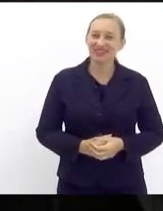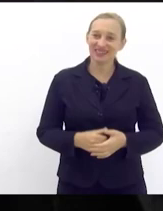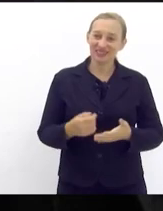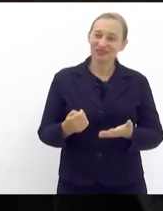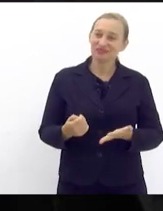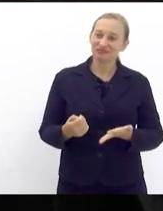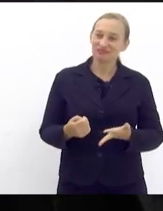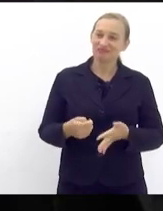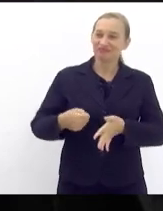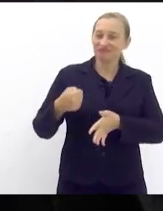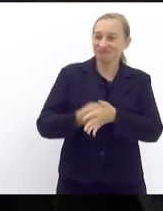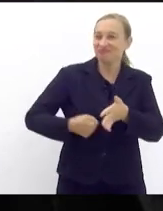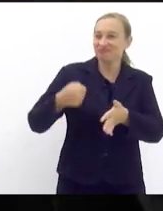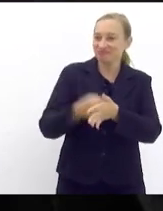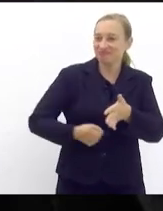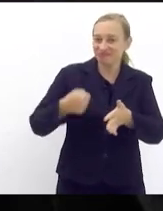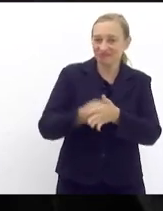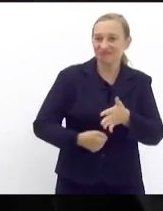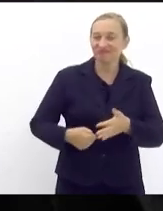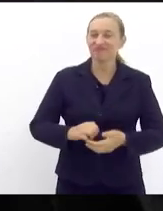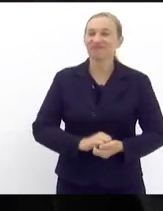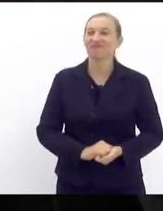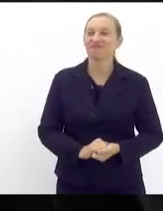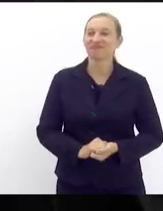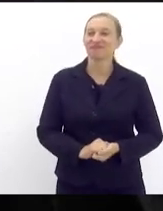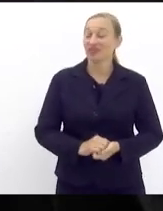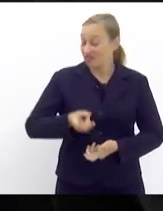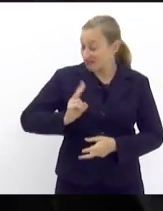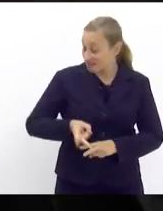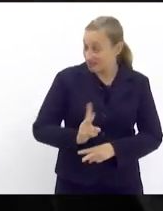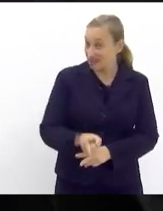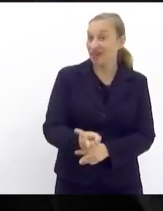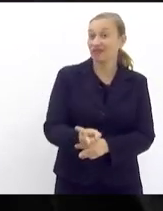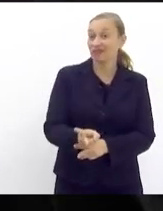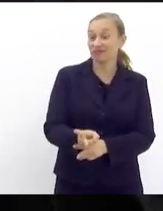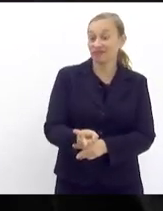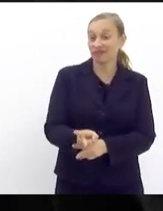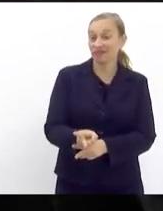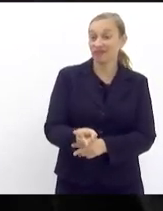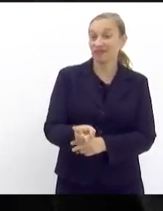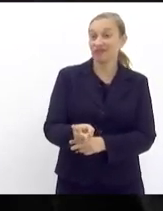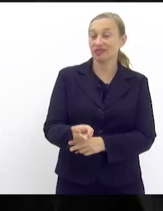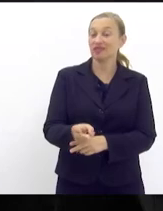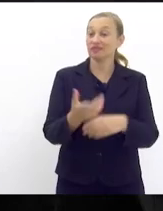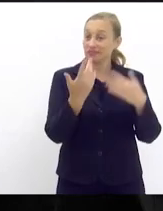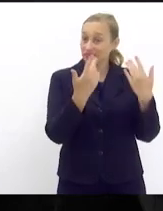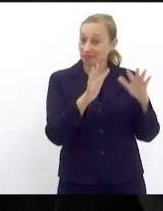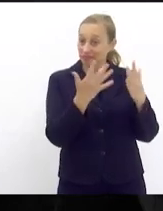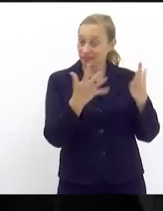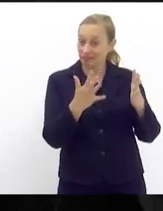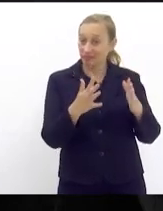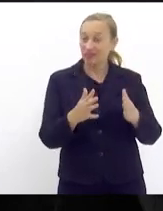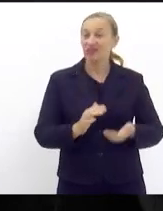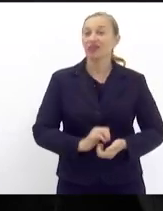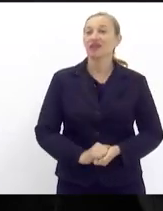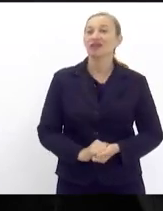as decas e há de ser sempre referenciado mas senhora Presidente